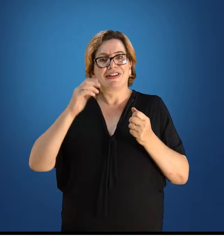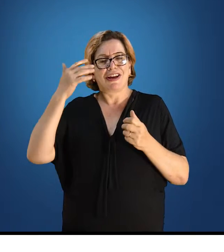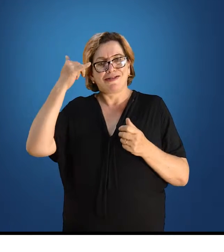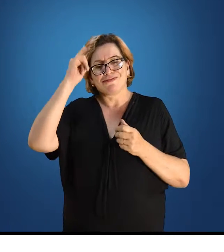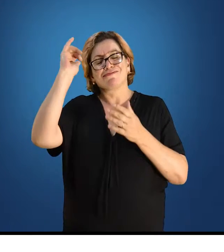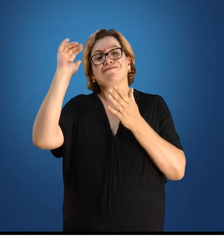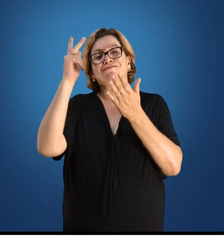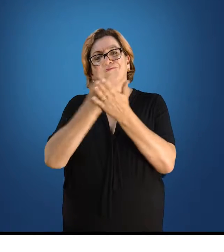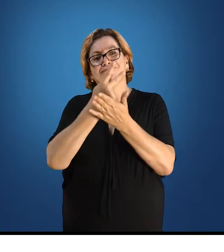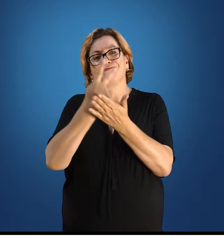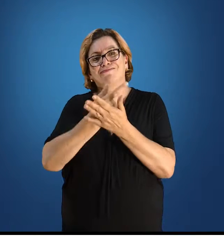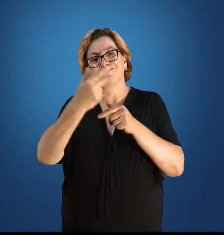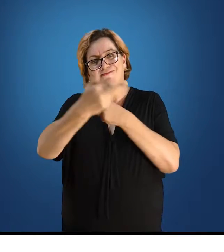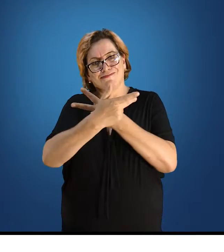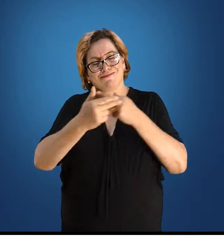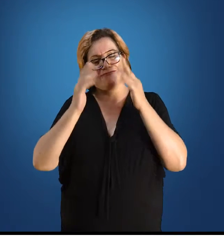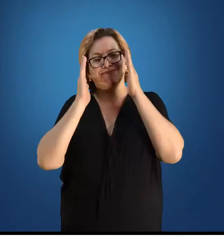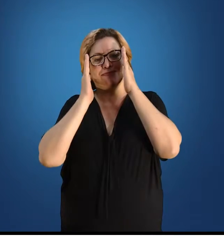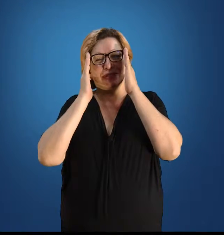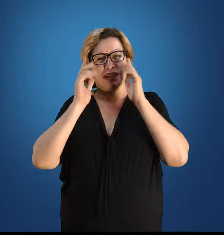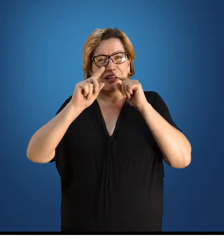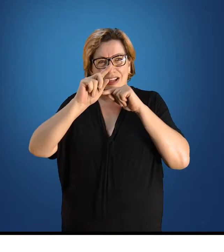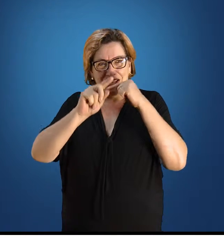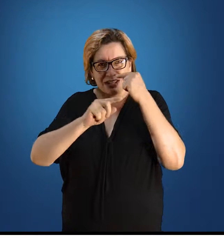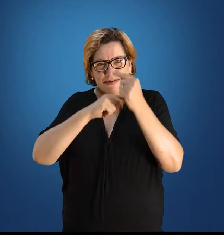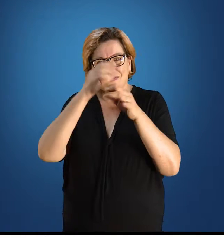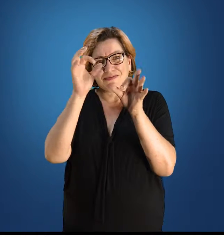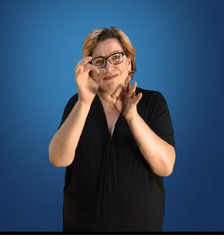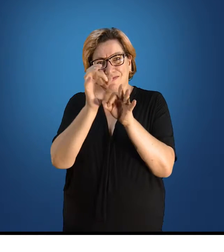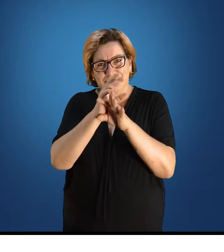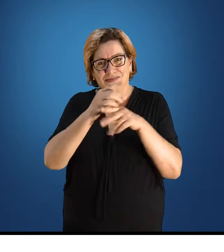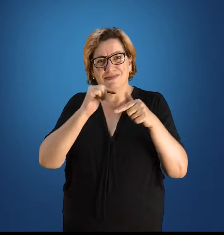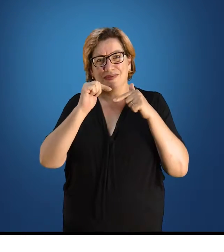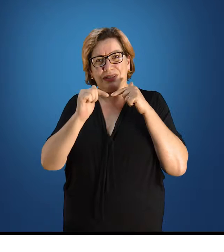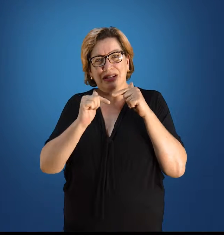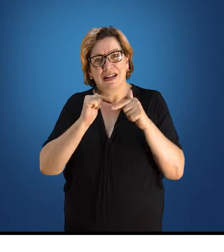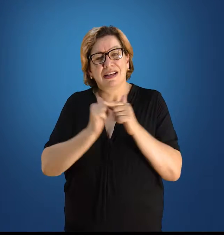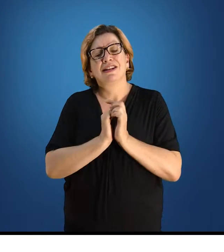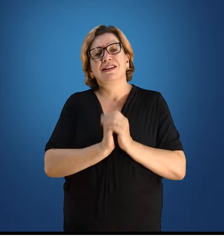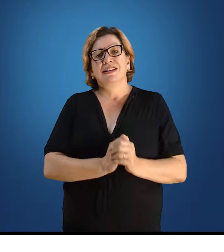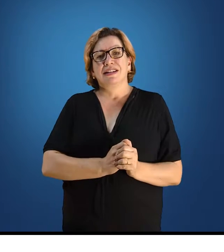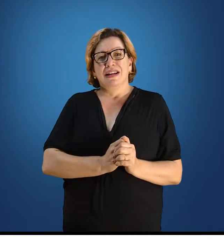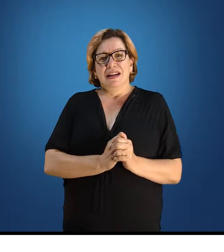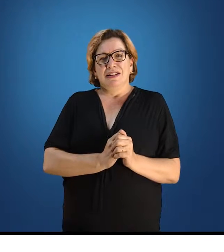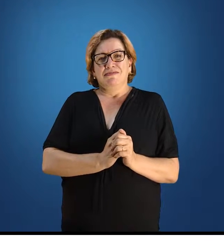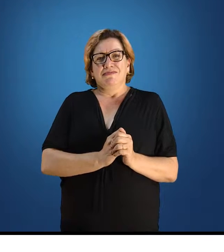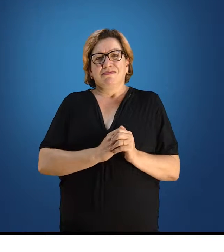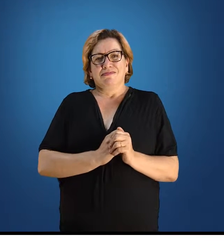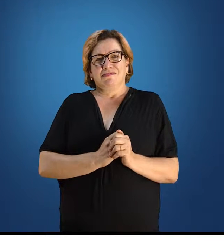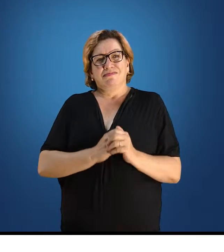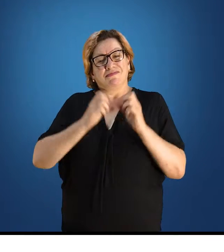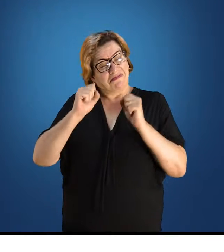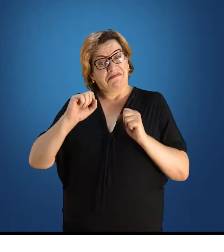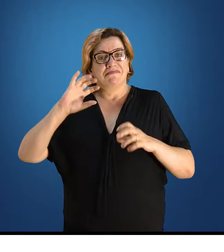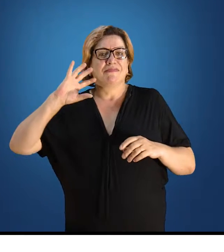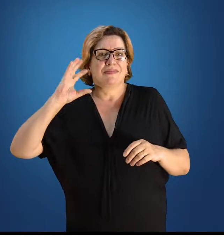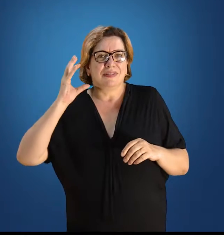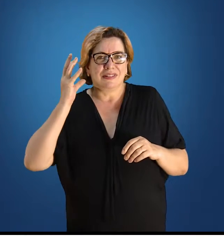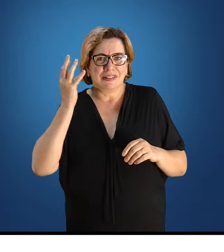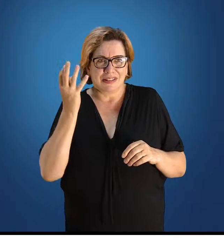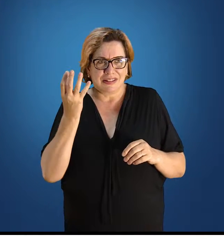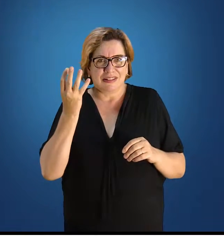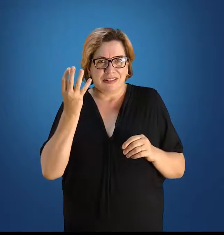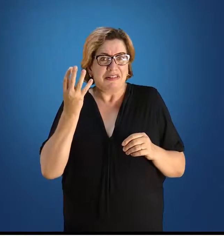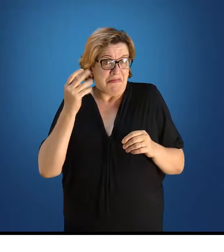formatação. Tá? Depois que você concluir esse trabalho, ainda assim, né, porque às vezes a gente acaba